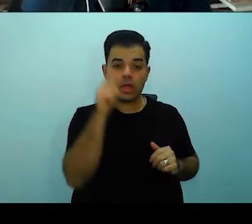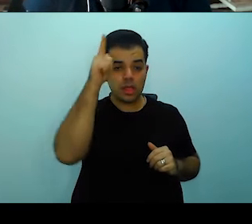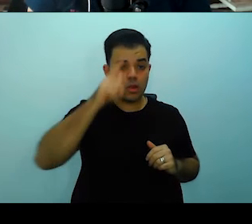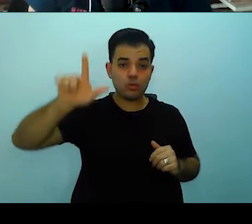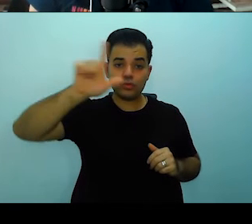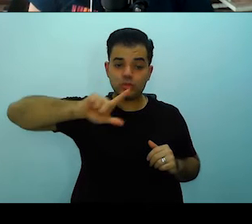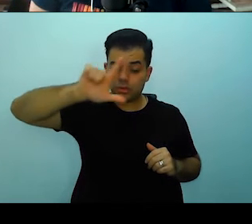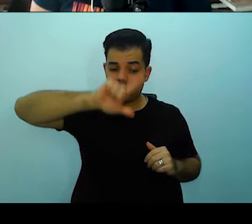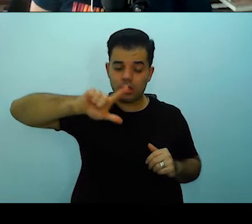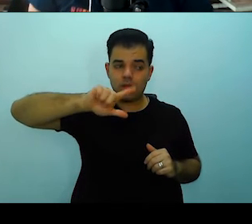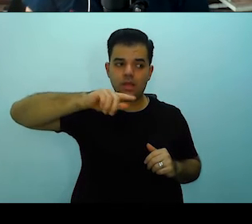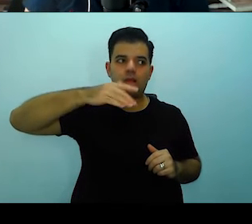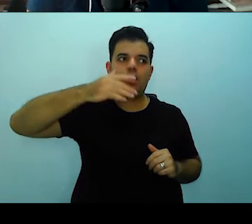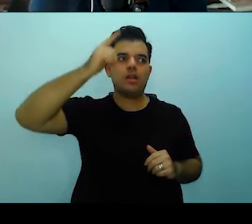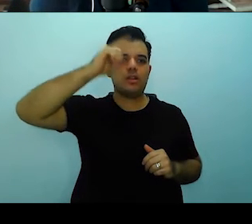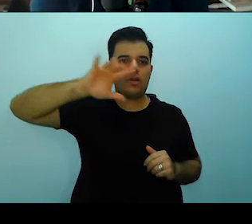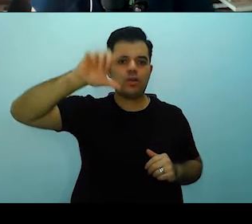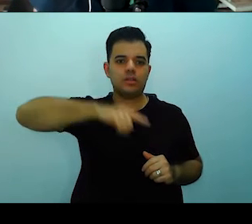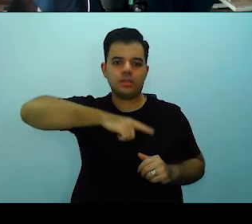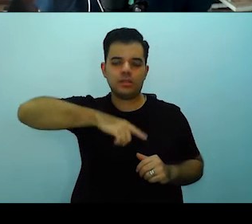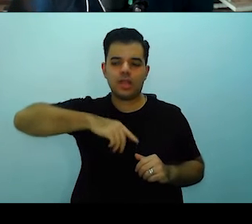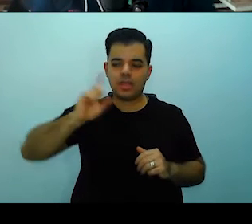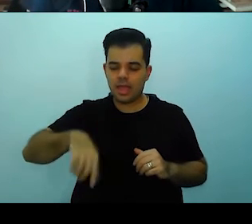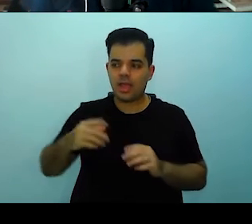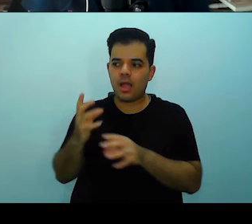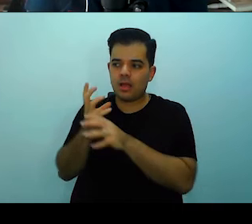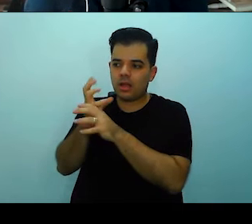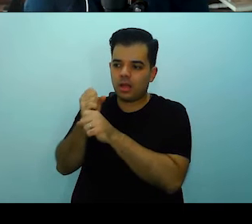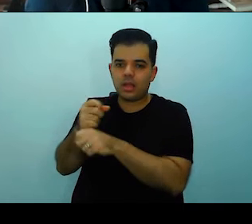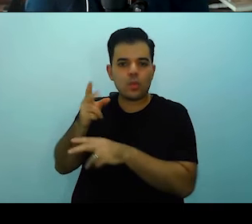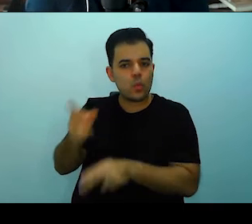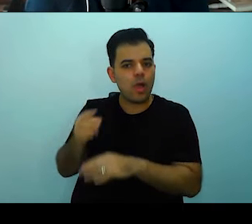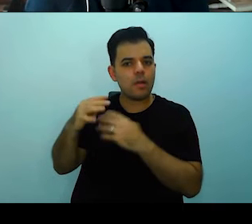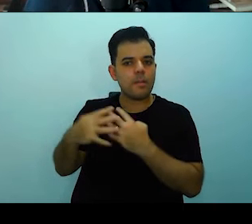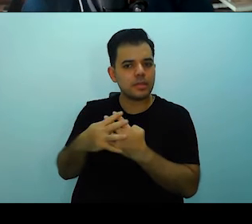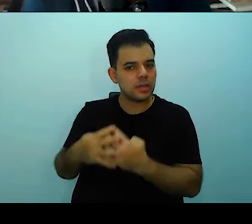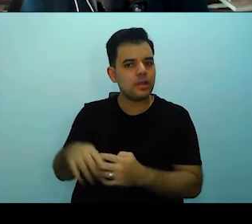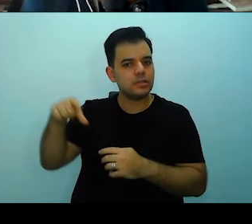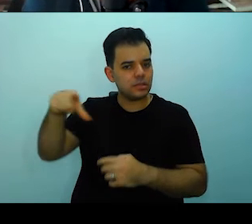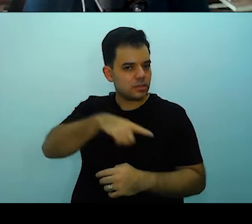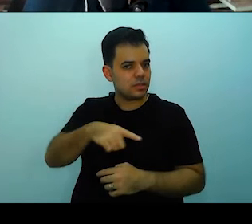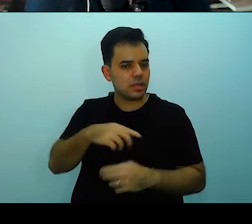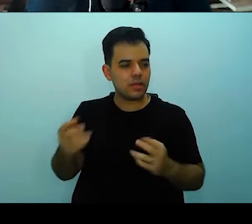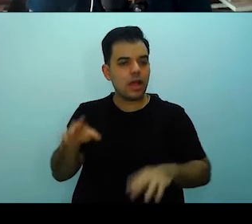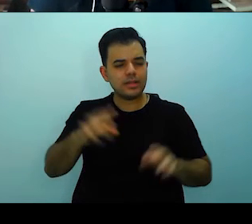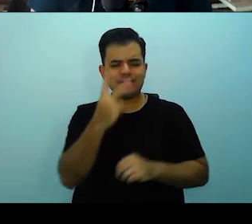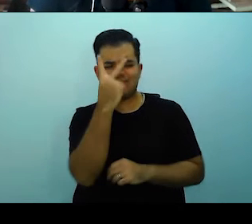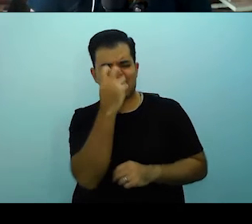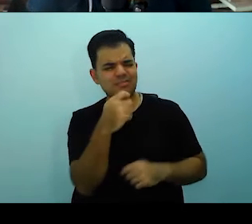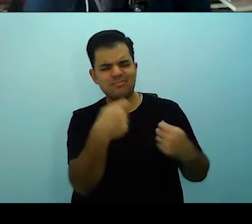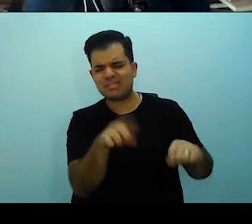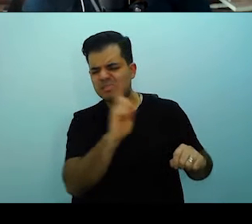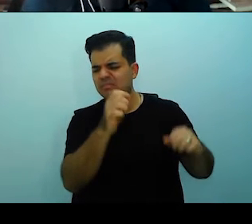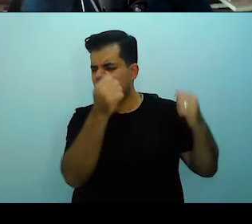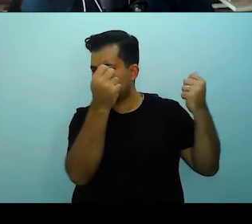sabe? E a lógica, ela pressupõe mecanismos matemáticos que muitas vezes não são repassados para as pessoas cegas e quando são, tem